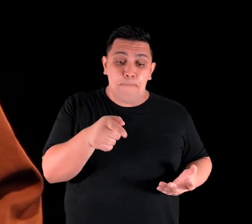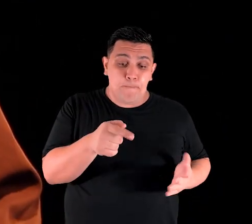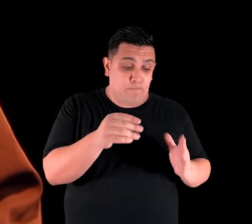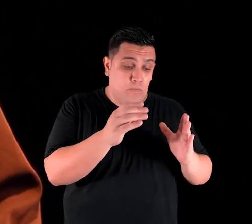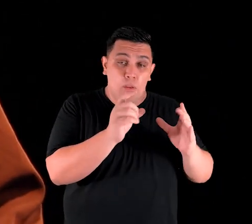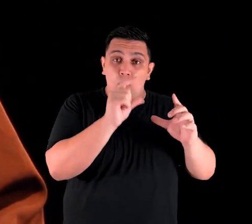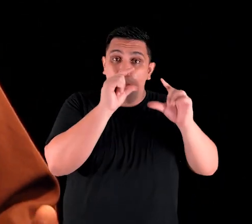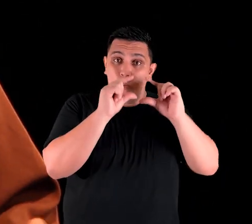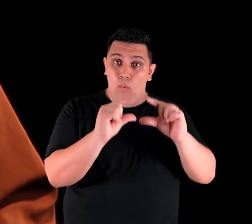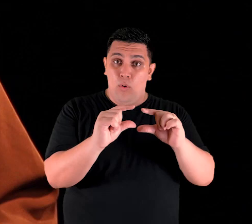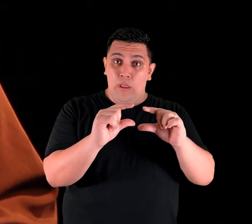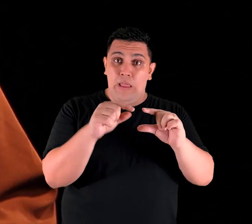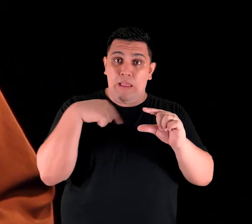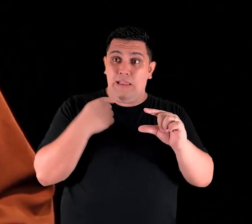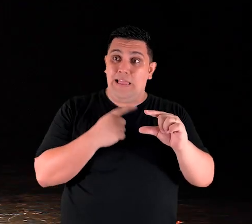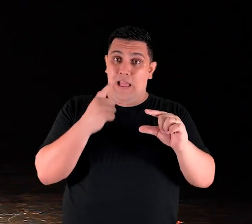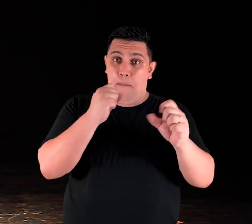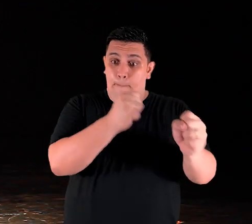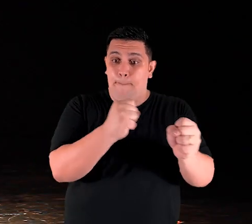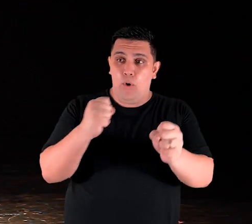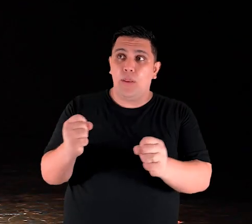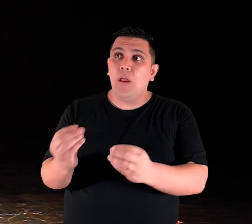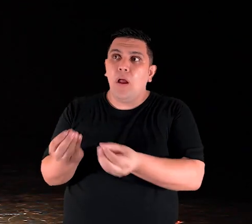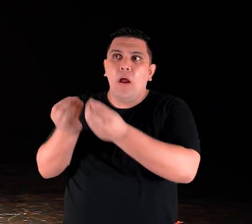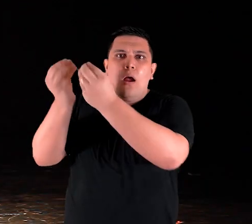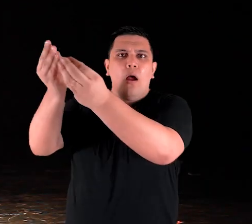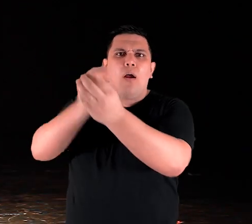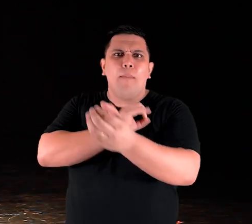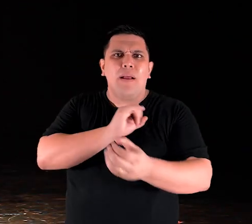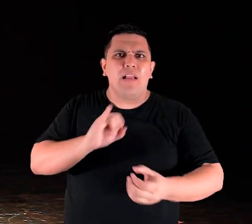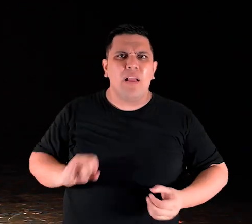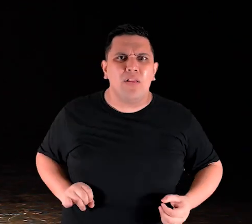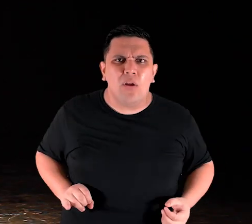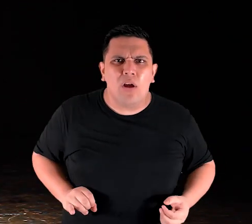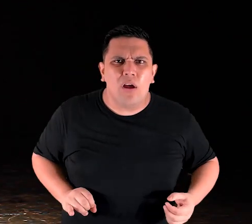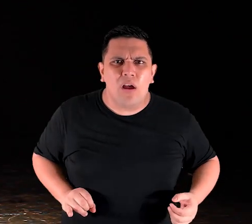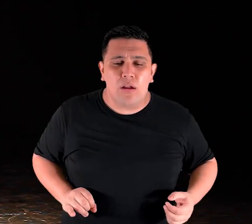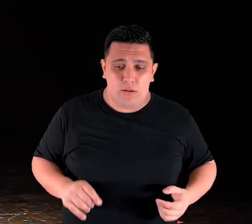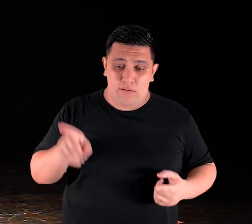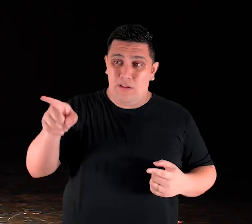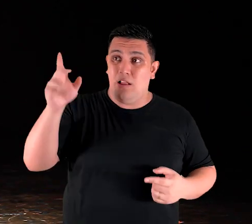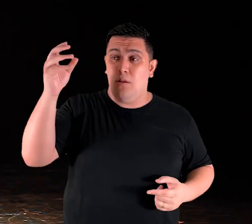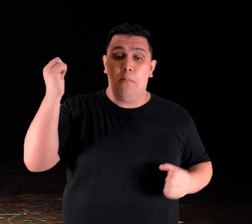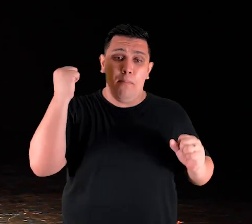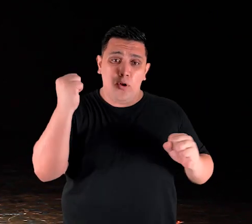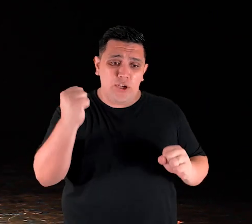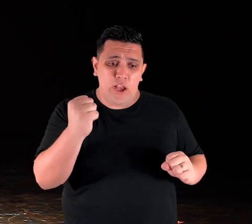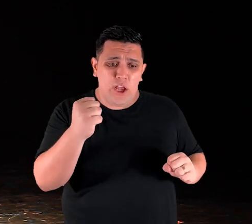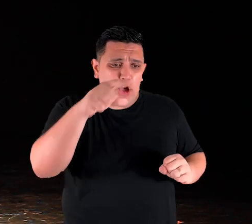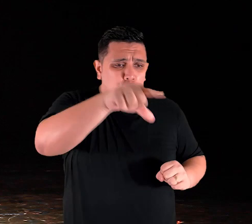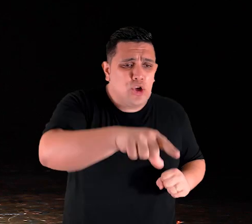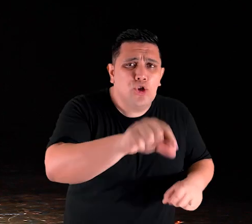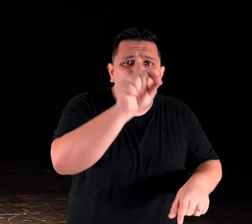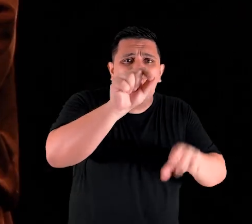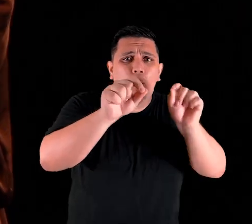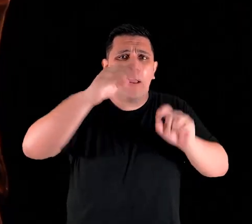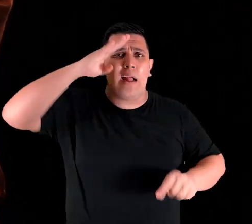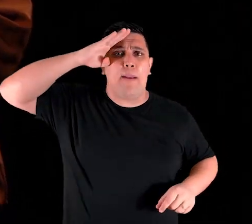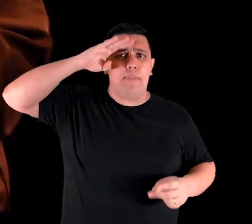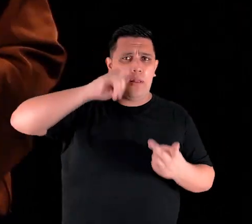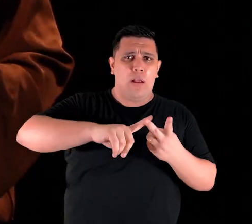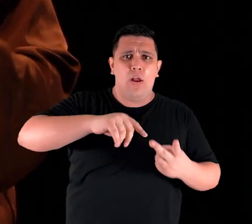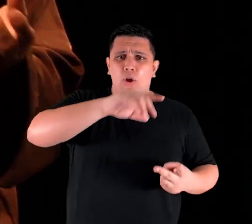Constituição que dava plenos poderes ao imperador. Ele nomeava os capitães,